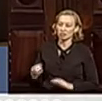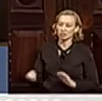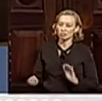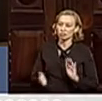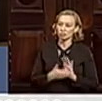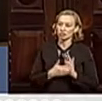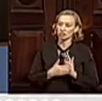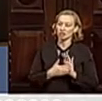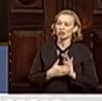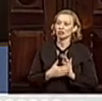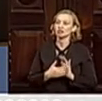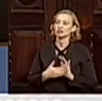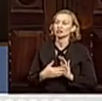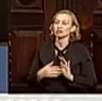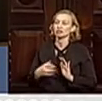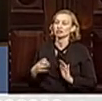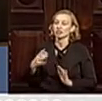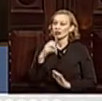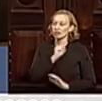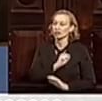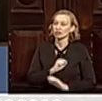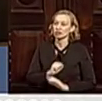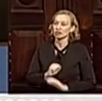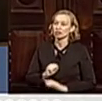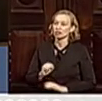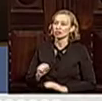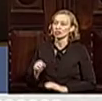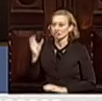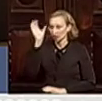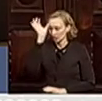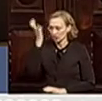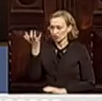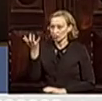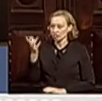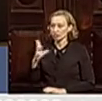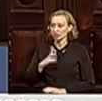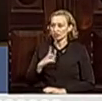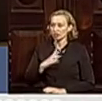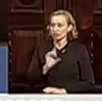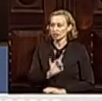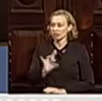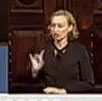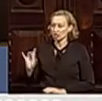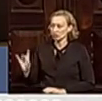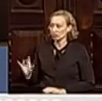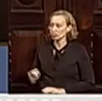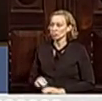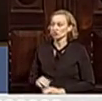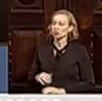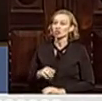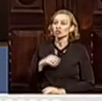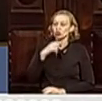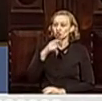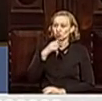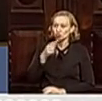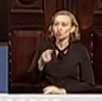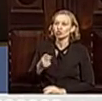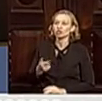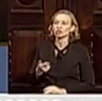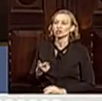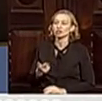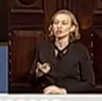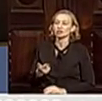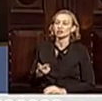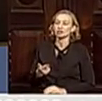2018. Casos específicos serão resolvidos com a particularidade que merecem. Qualquer dúvida também poderá ser dirimida